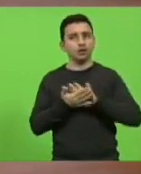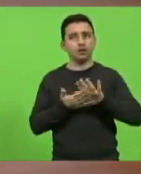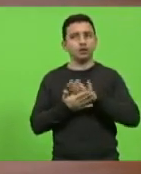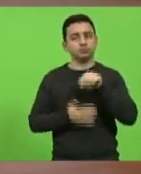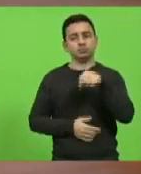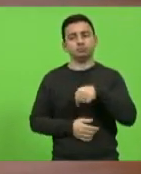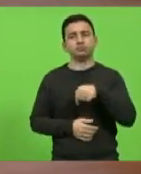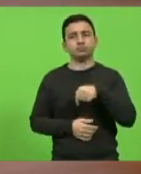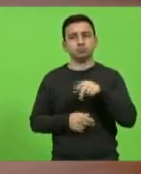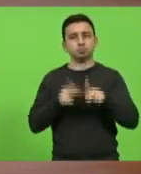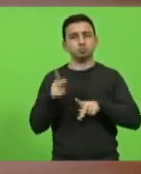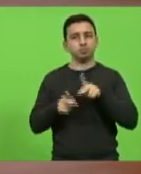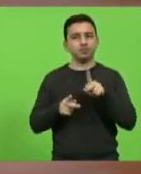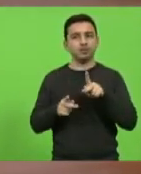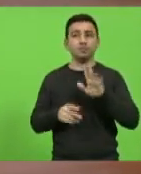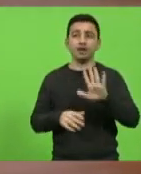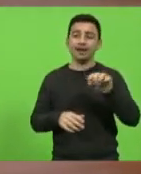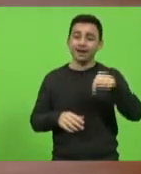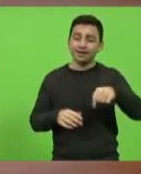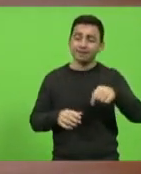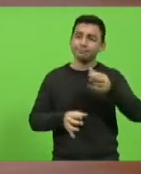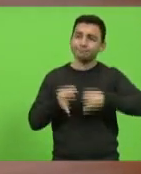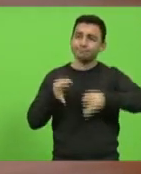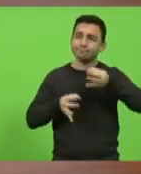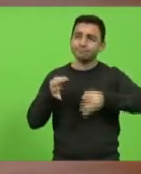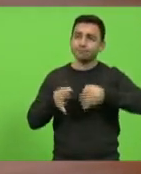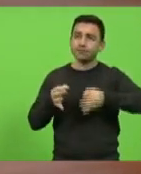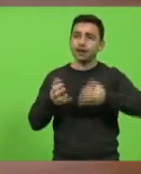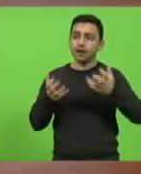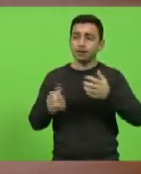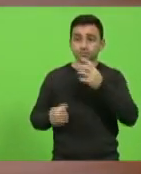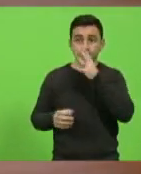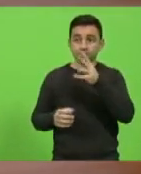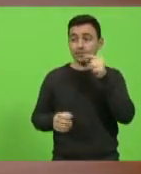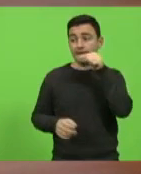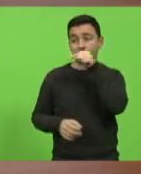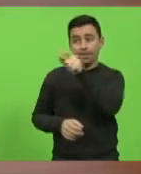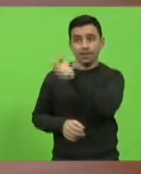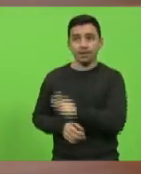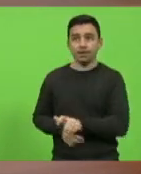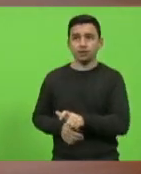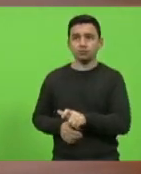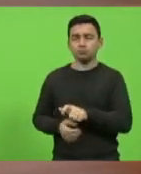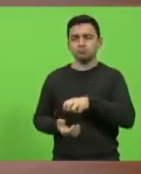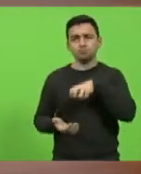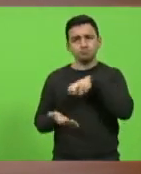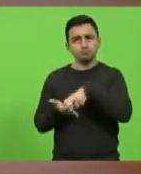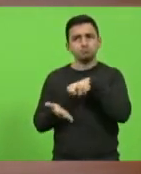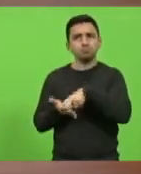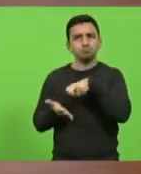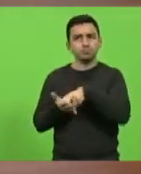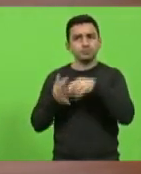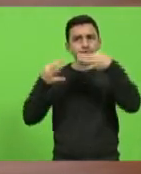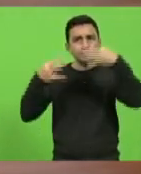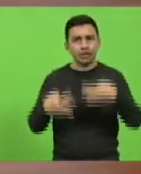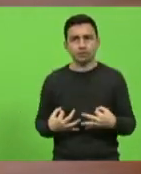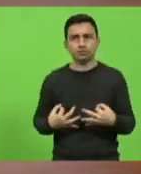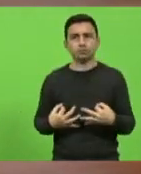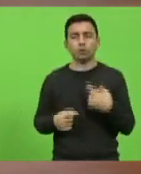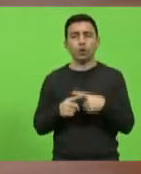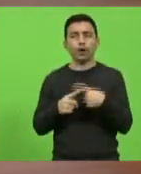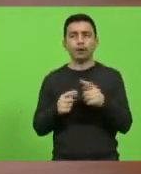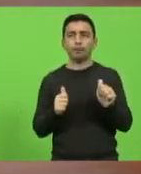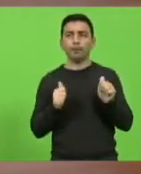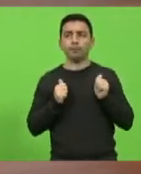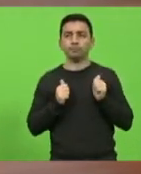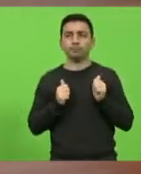espera que esse egrégio Tribunal Especial de Julgamento dê ao denunciado a justa punição por sua vergonhosa omissão,